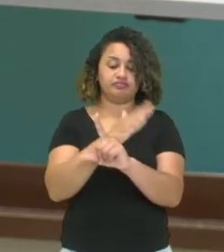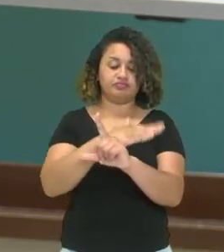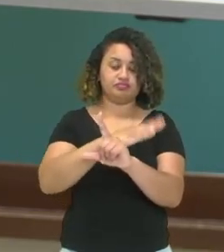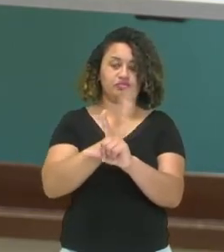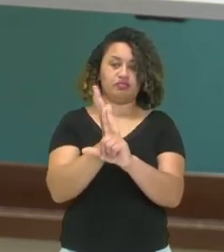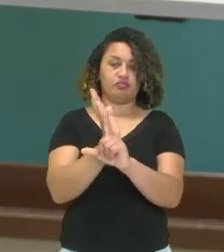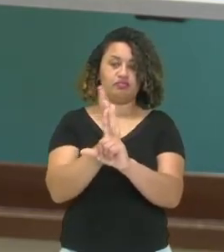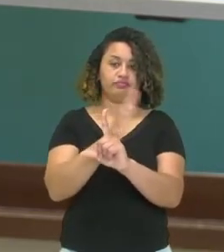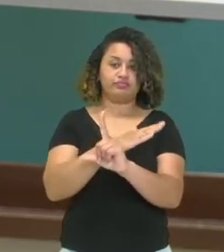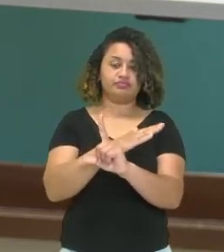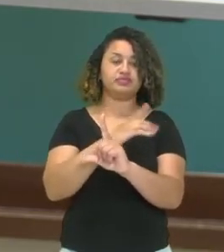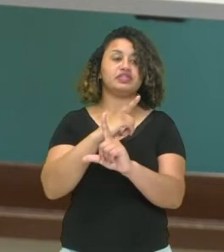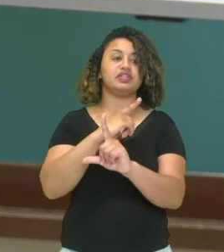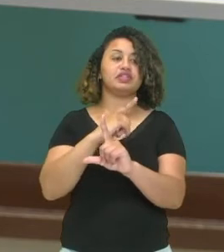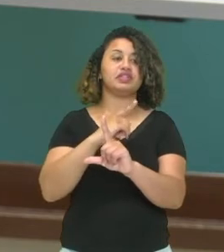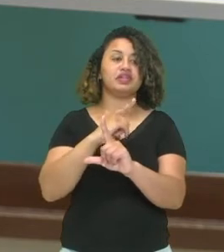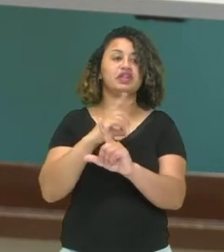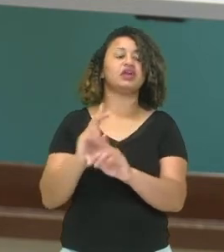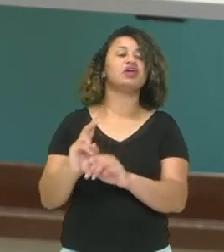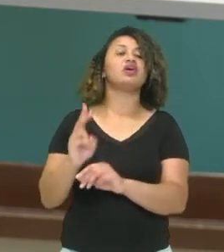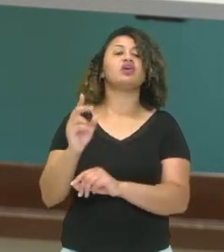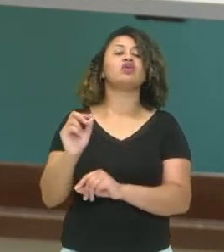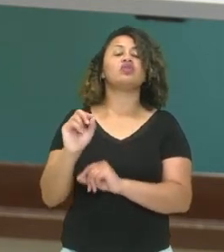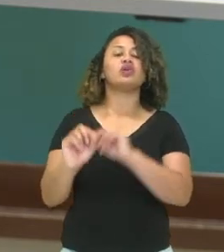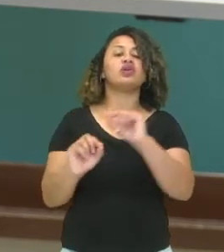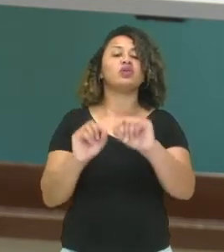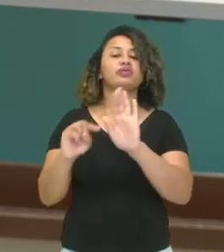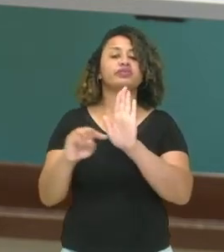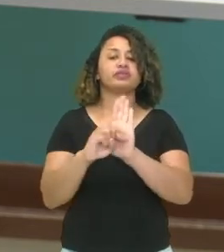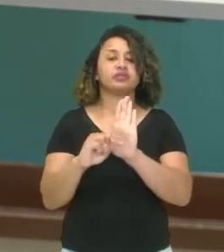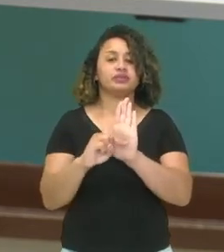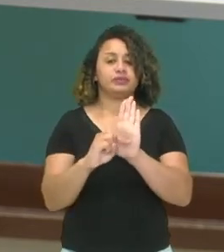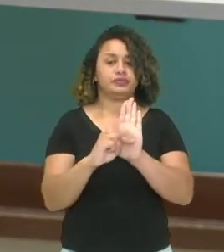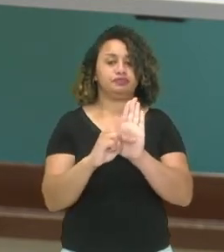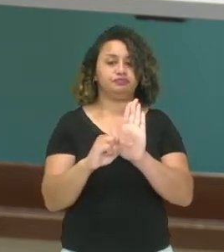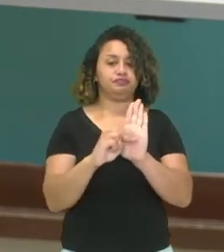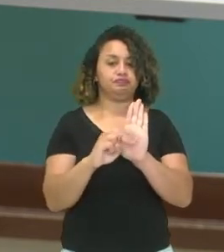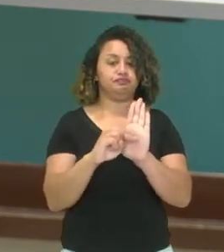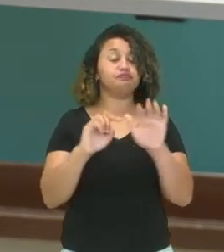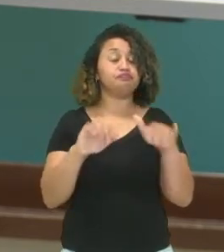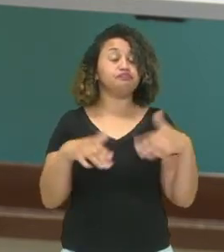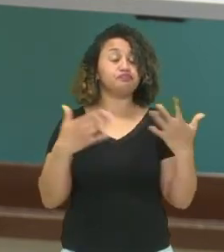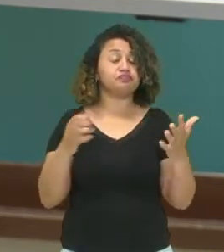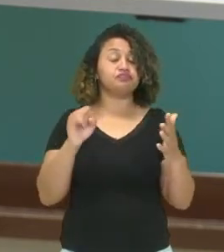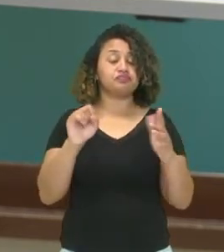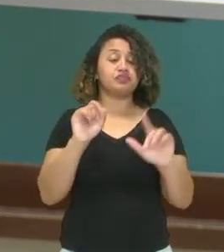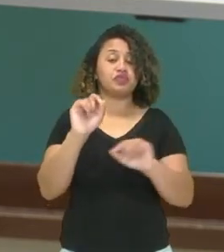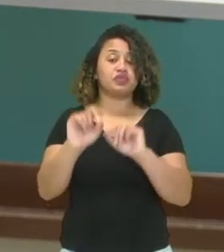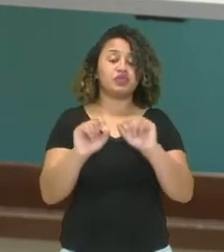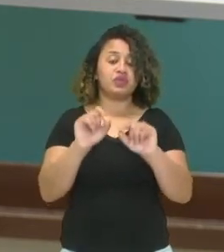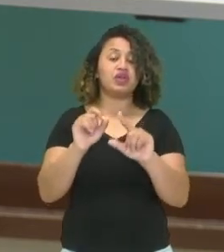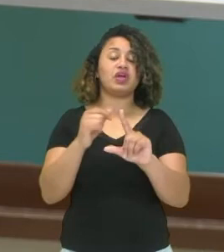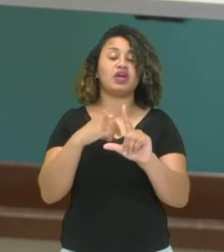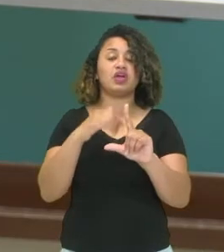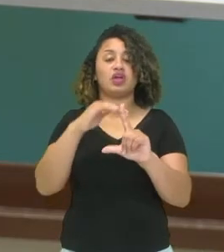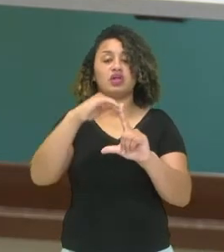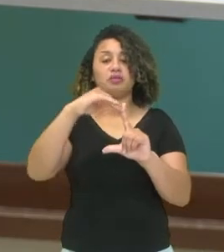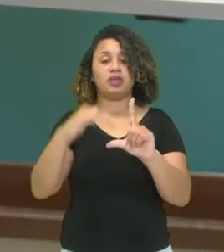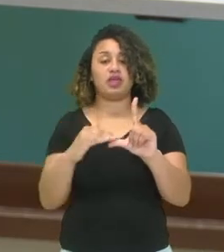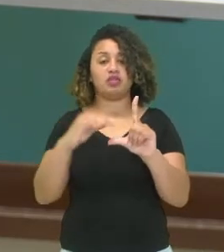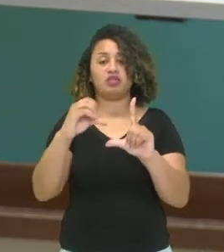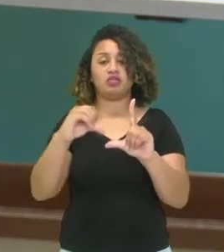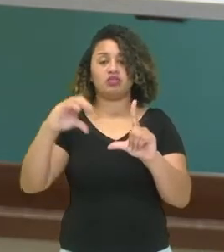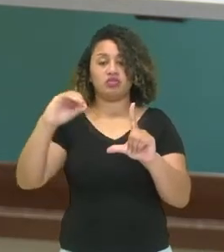nós vamos ter que o coeficiente angular será negativo. Então, se for menor que 90 graus, ele